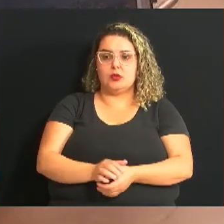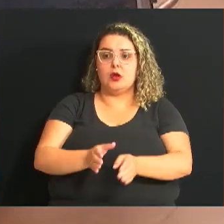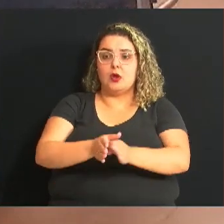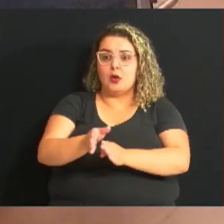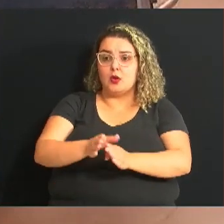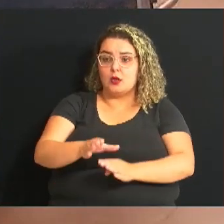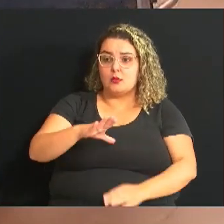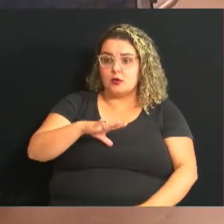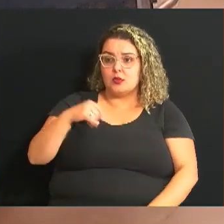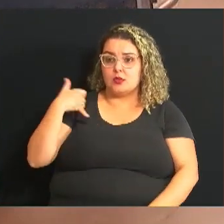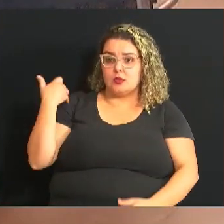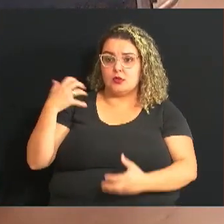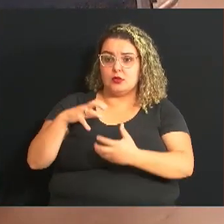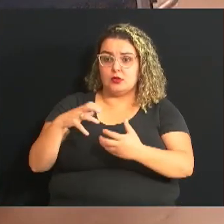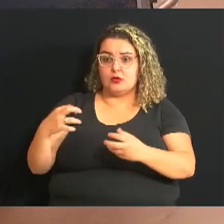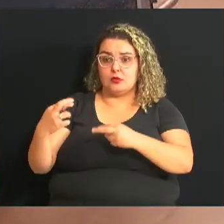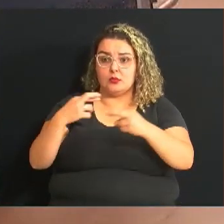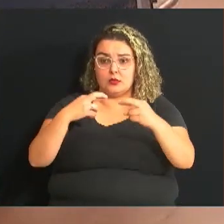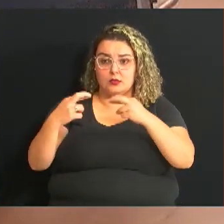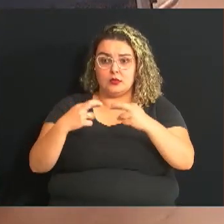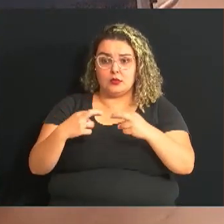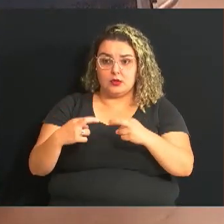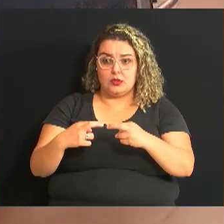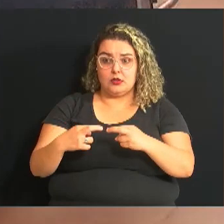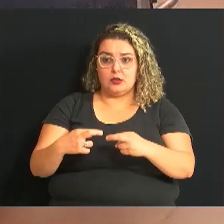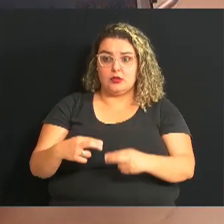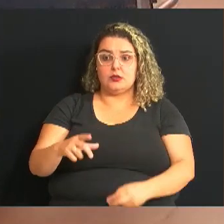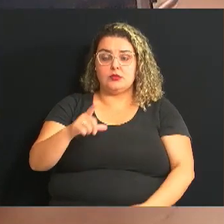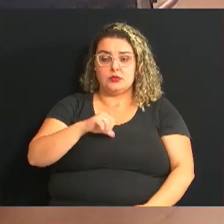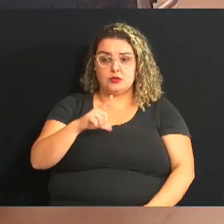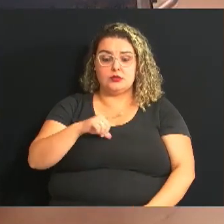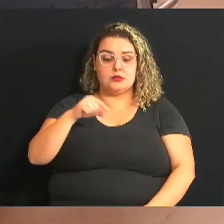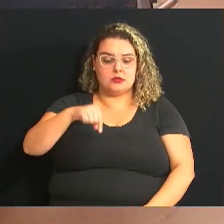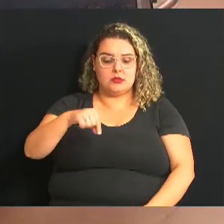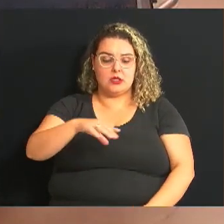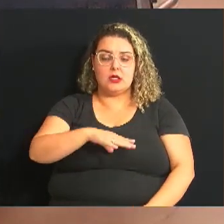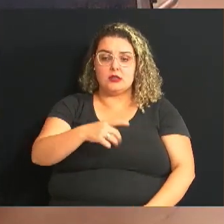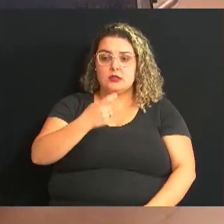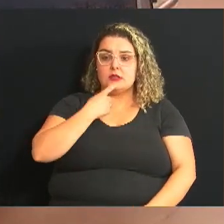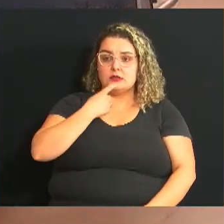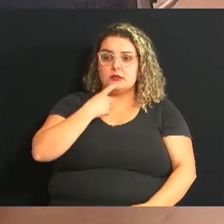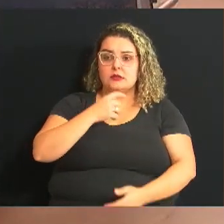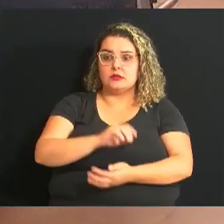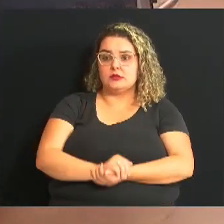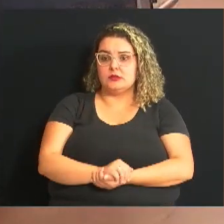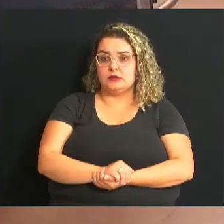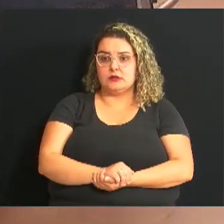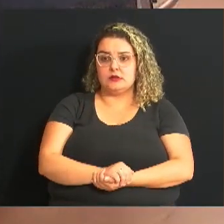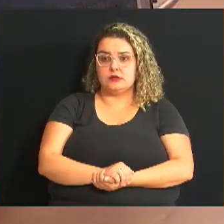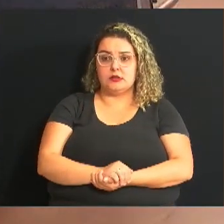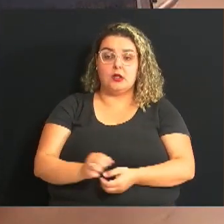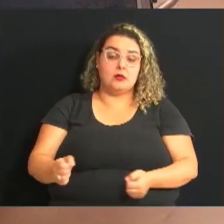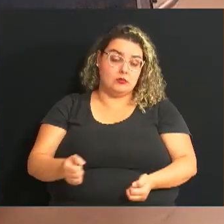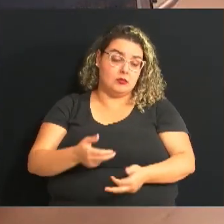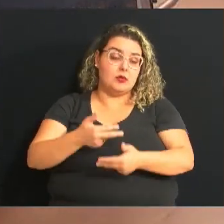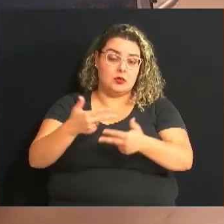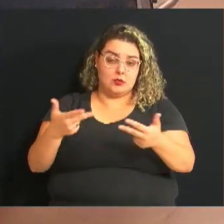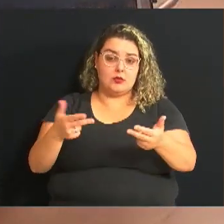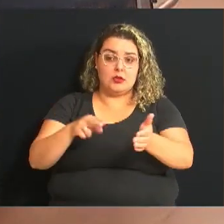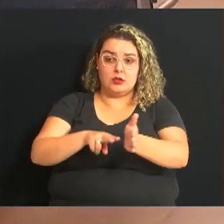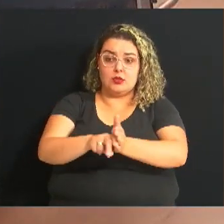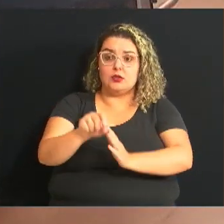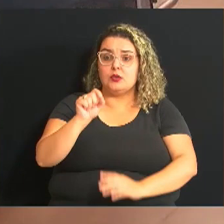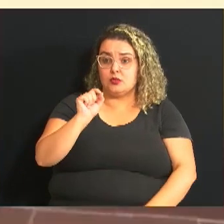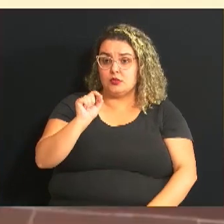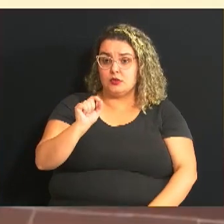Idoso verificou a necessidade de existir no município, né? E uma grande novidade que esse diagnóstico trouxe foi o mapa